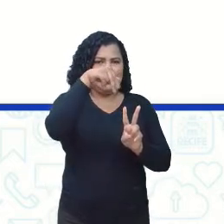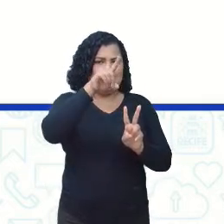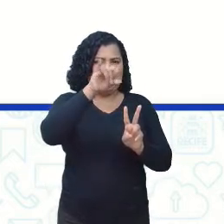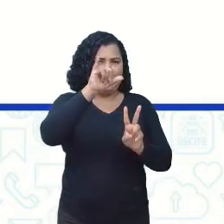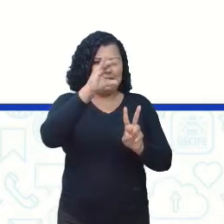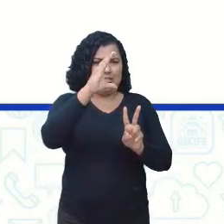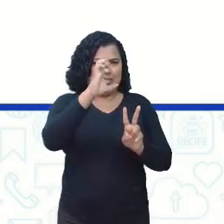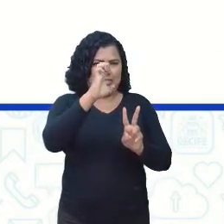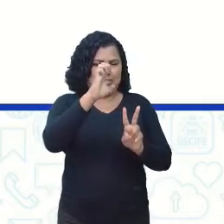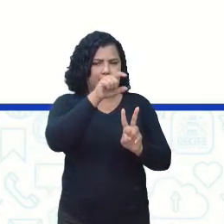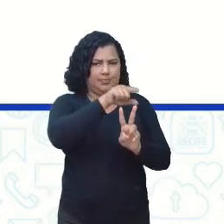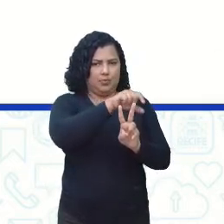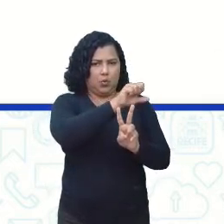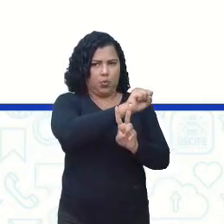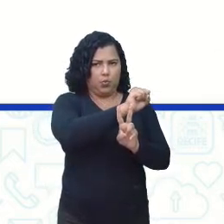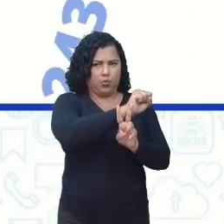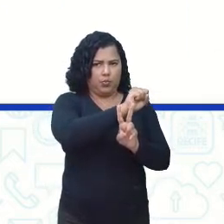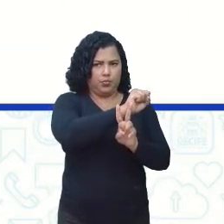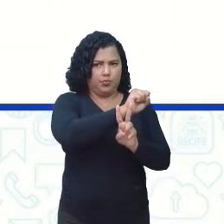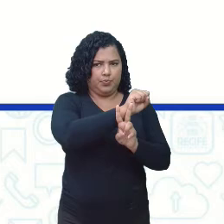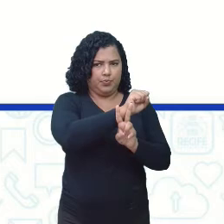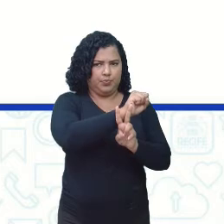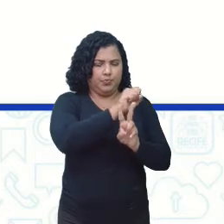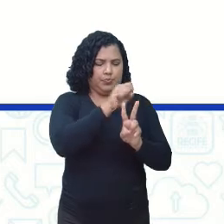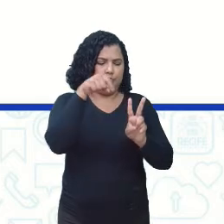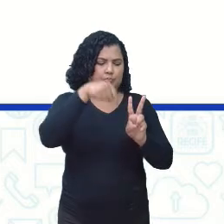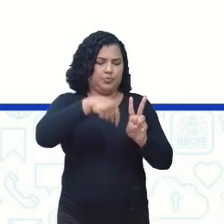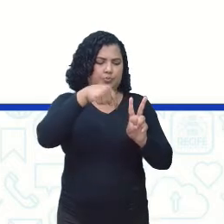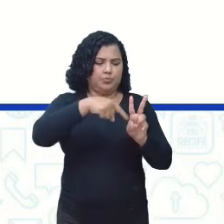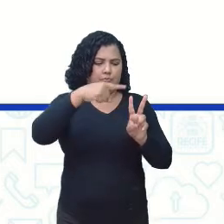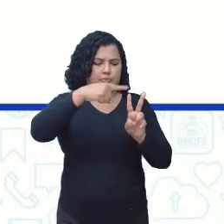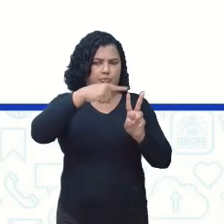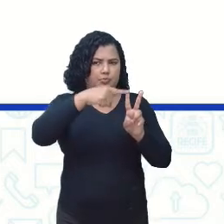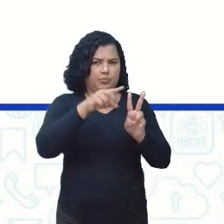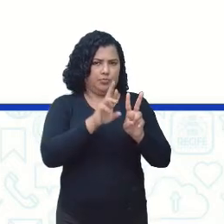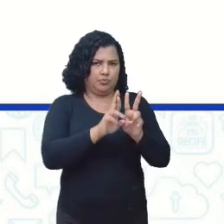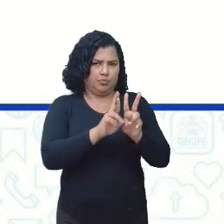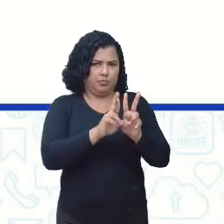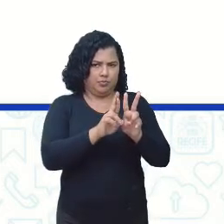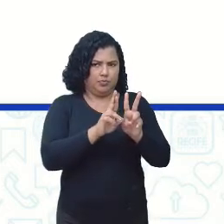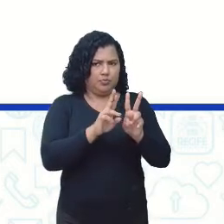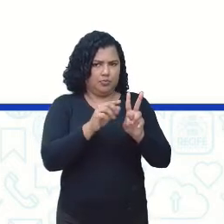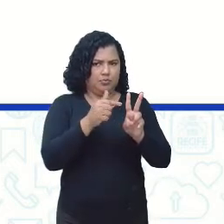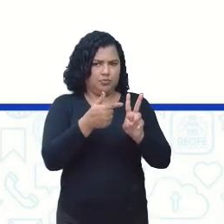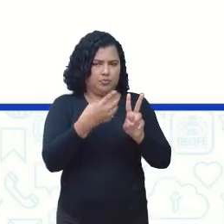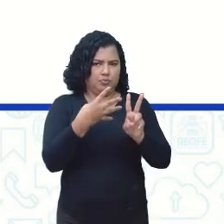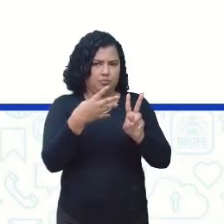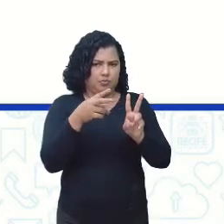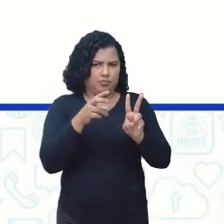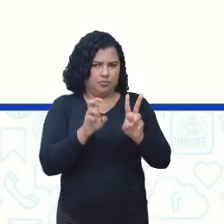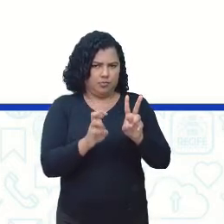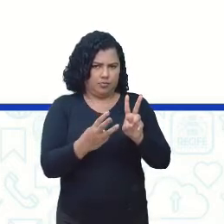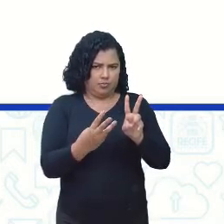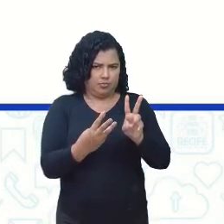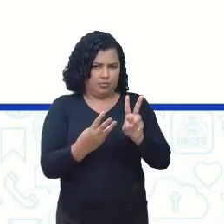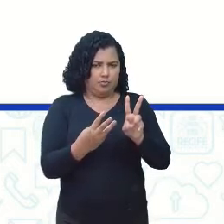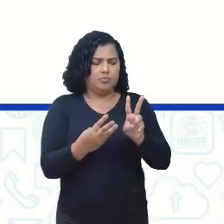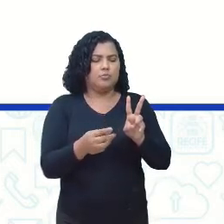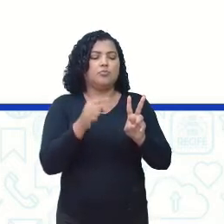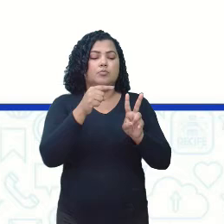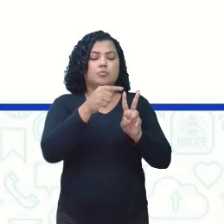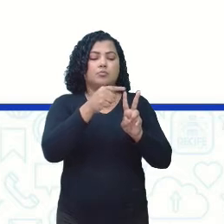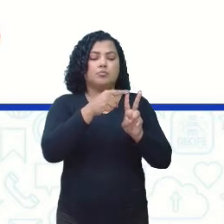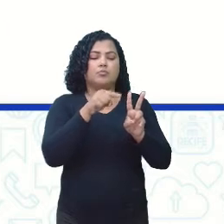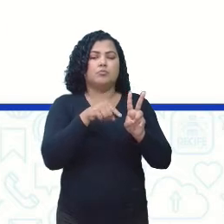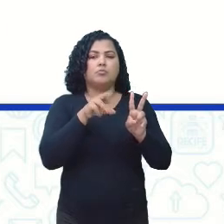índice. Eu tenho, por exemplo, aquele R que está dentro do radical, é o